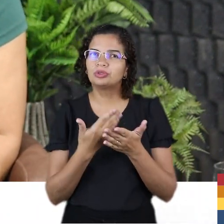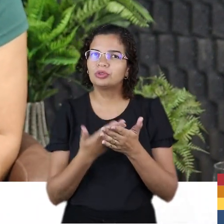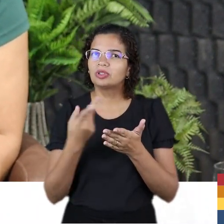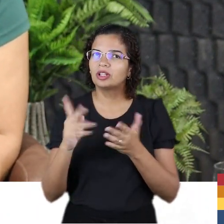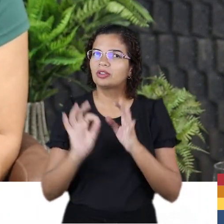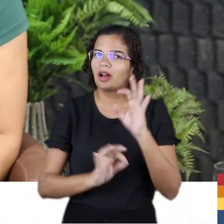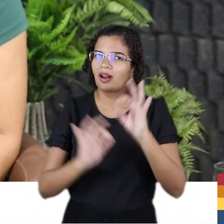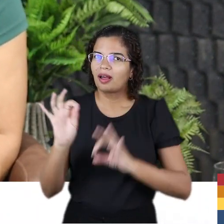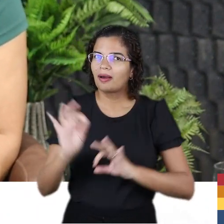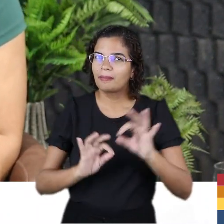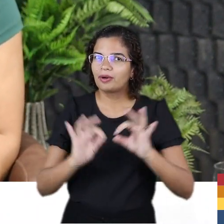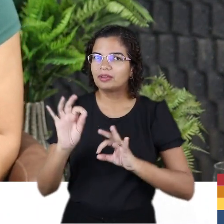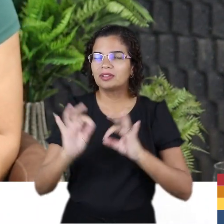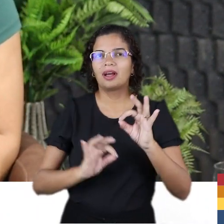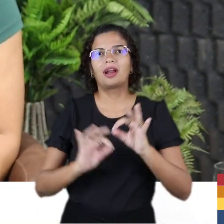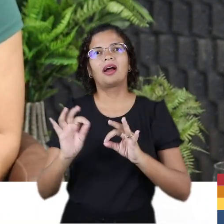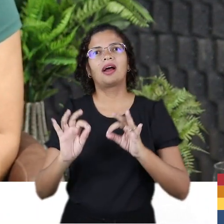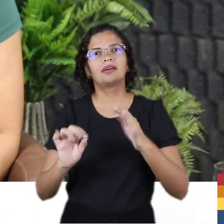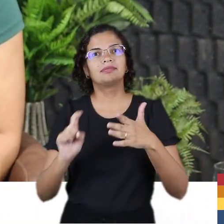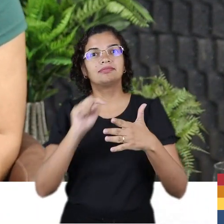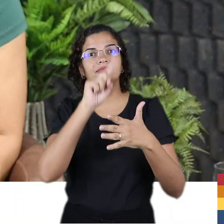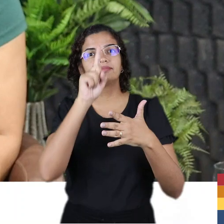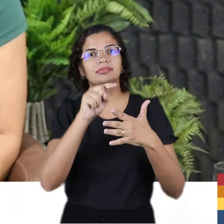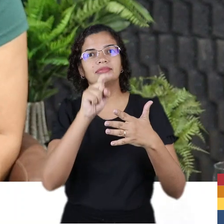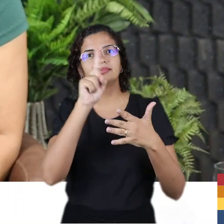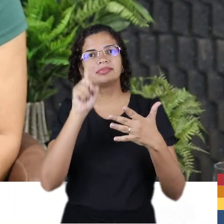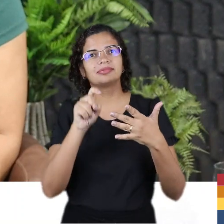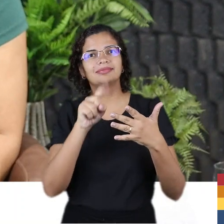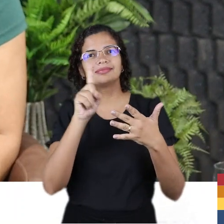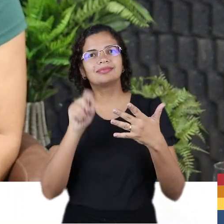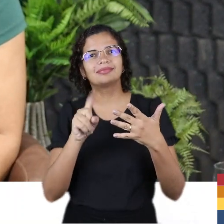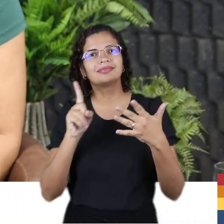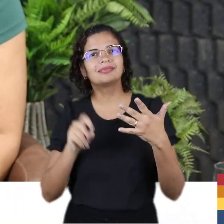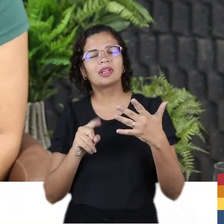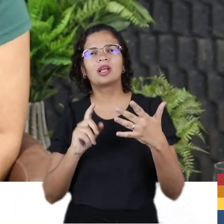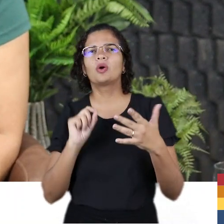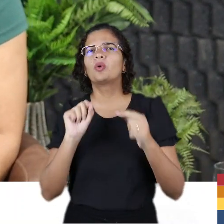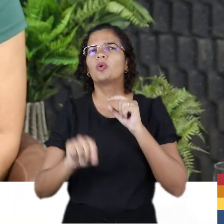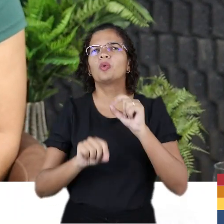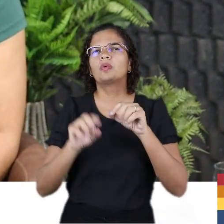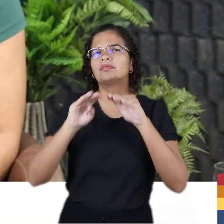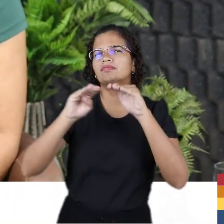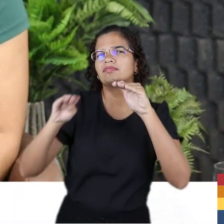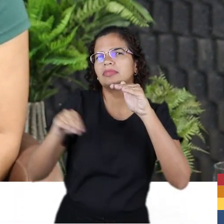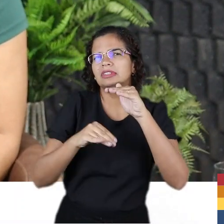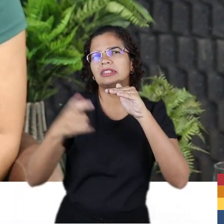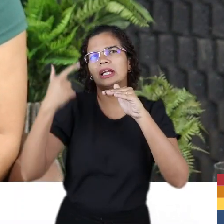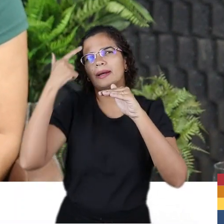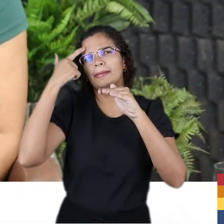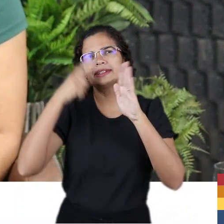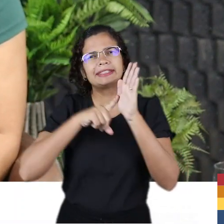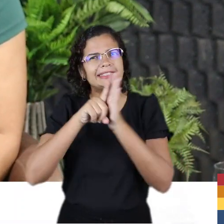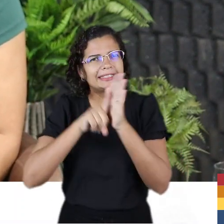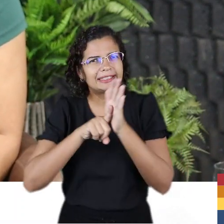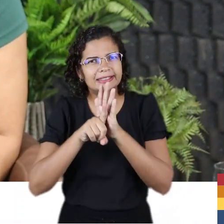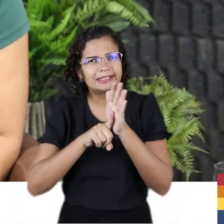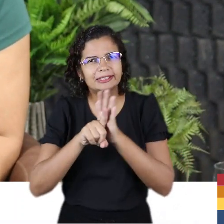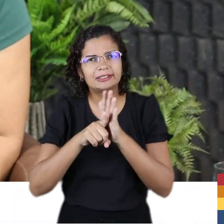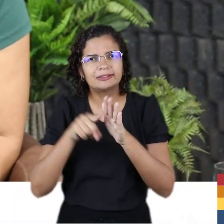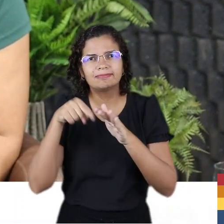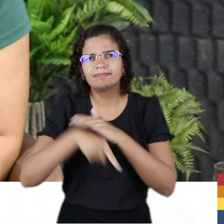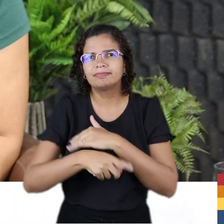é, sejam identificados objetos de conhecimento reais, que sejam identificadas